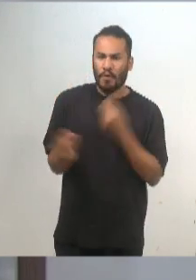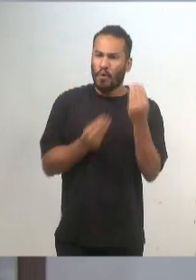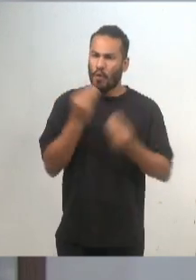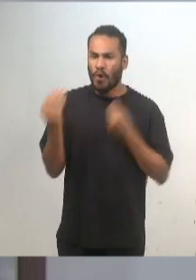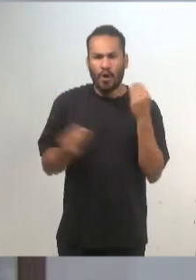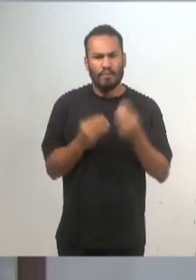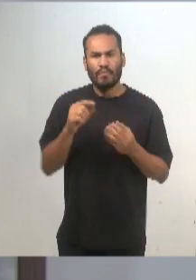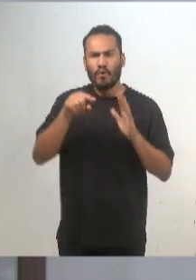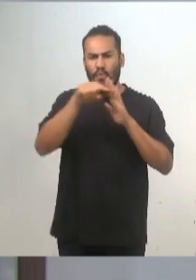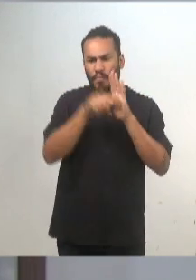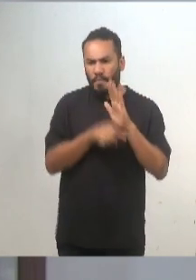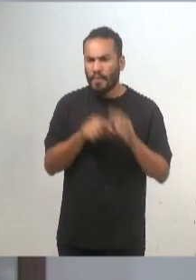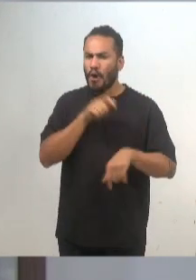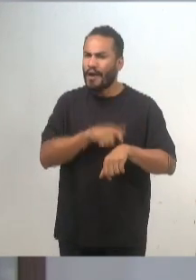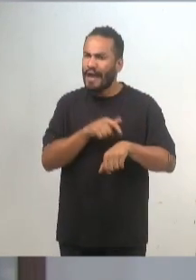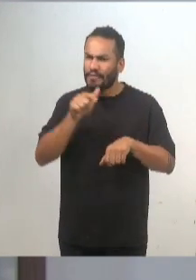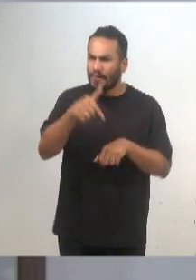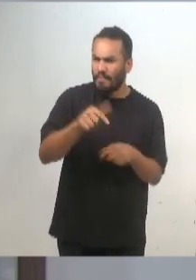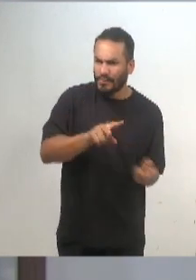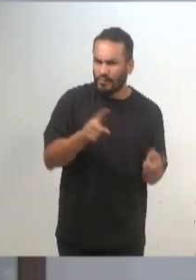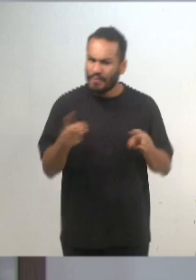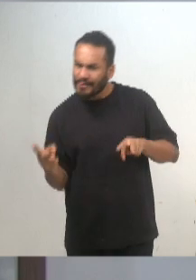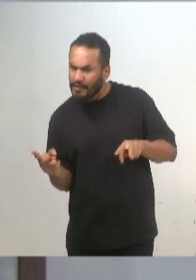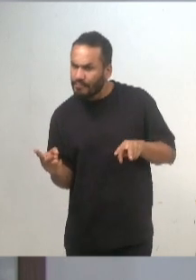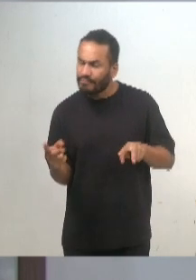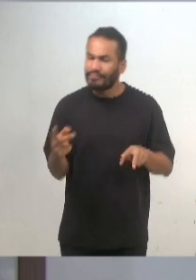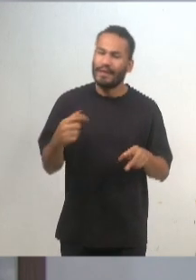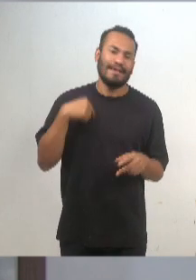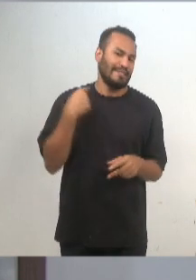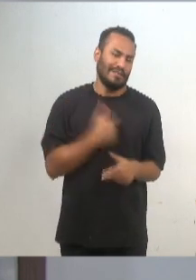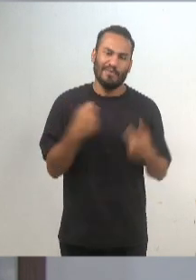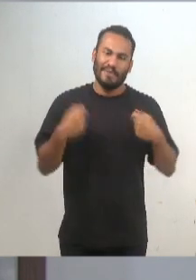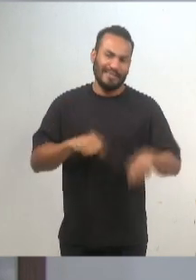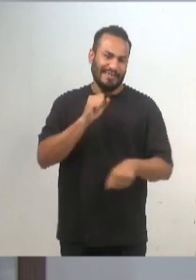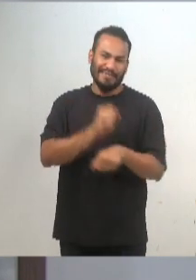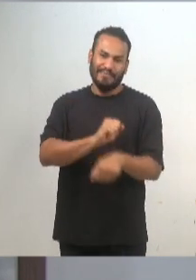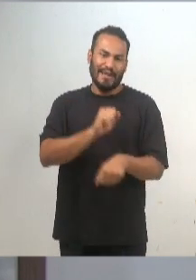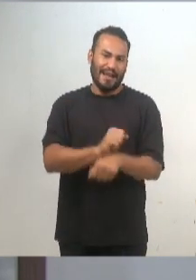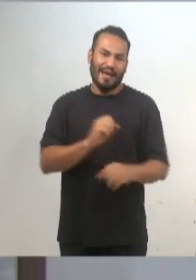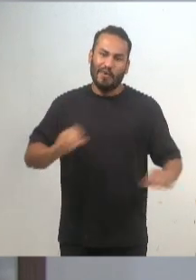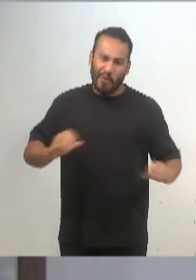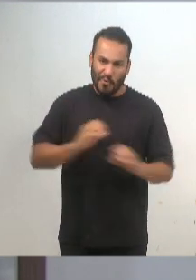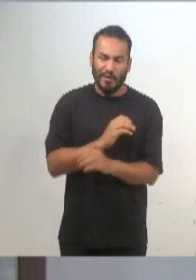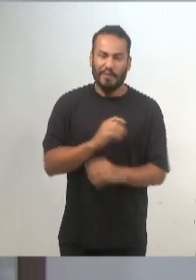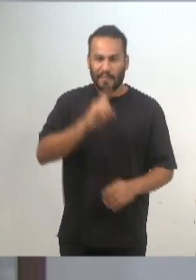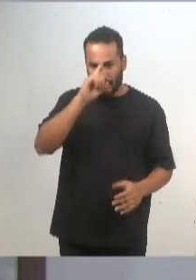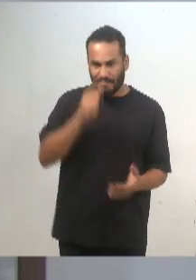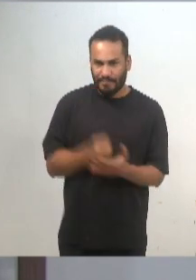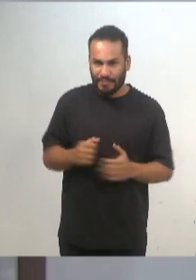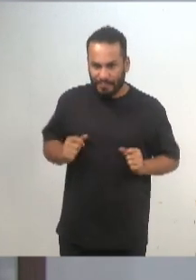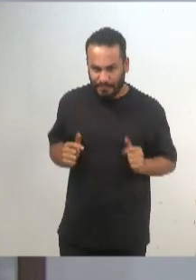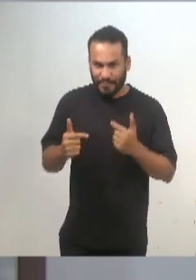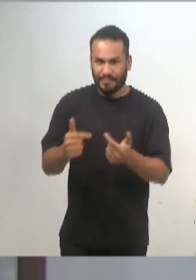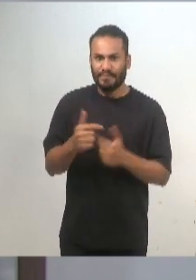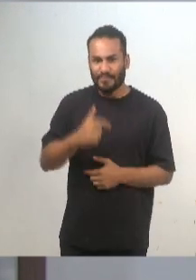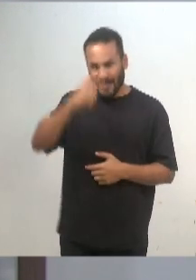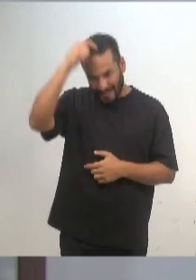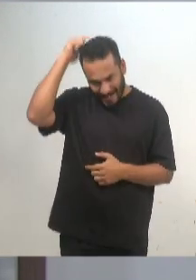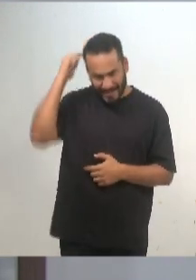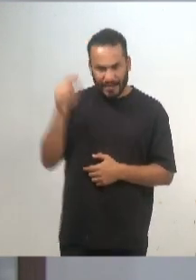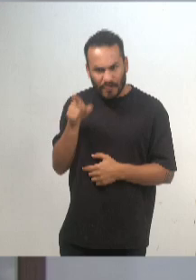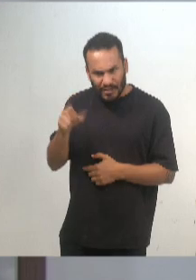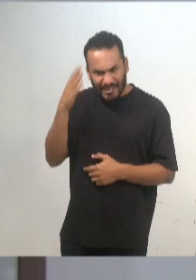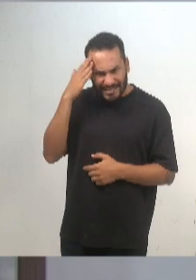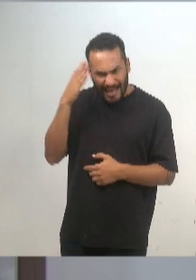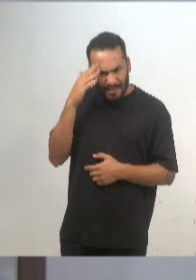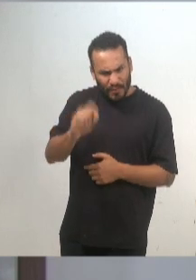os itinerários depois da duplicação? A gente não precisa esperar a coisa ser concluída para tomar alguma providência. Vereadora Adriana Pereira, Vossa Excelência